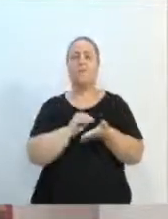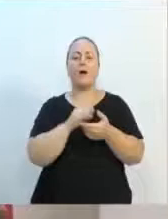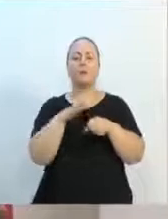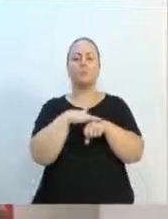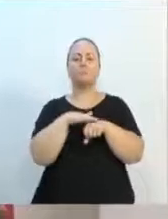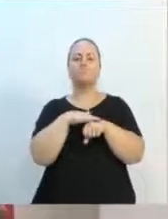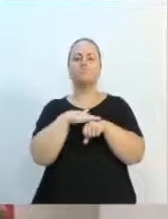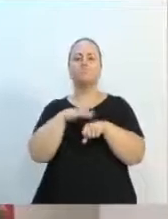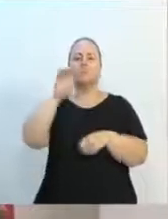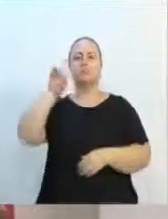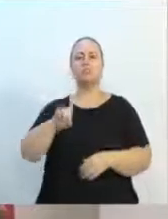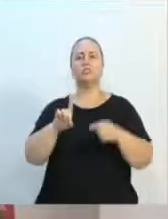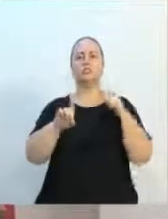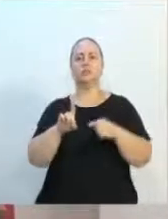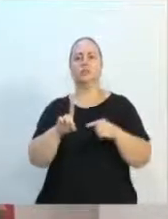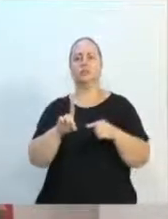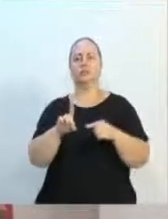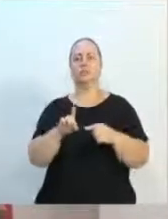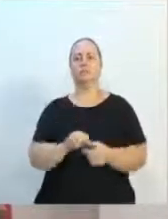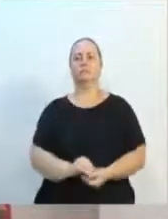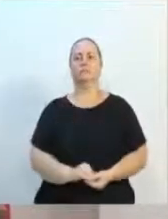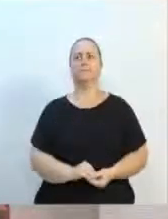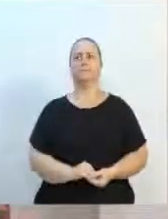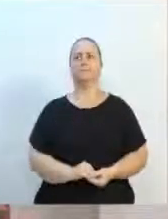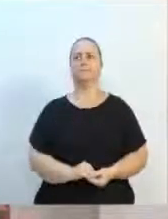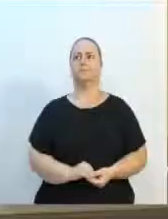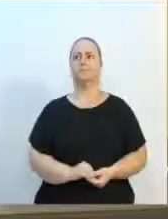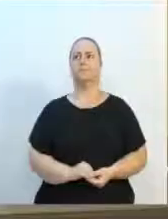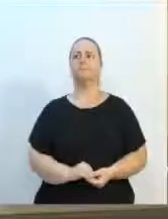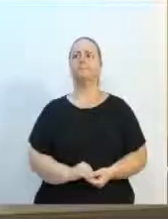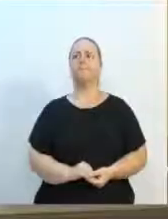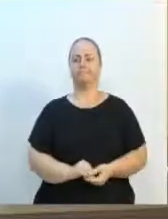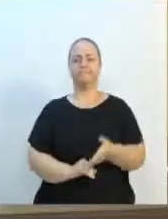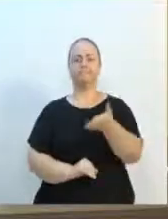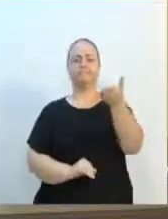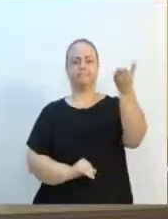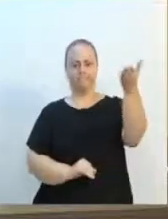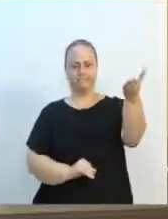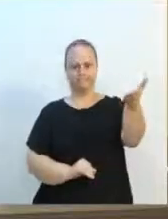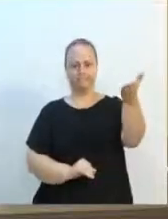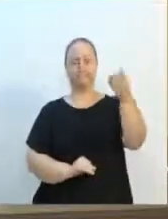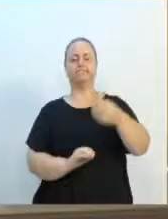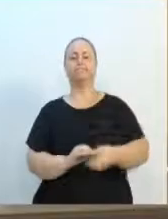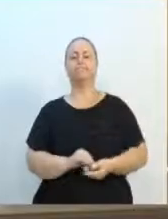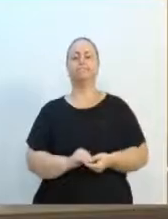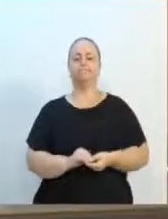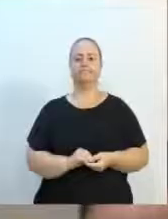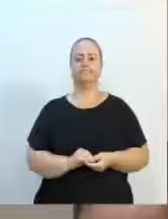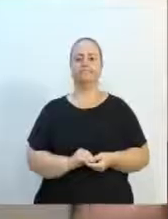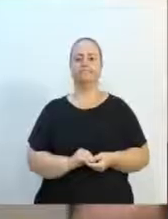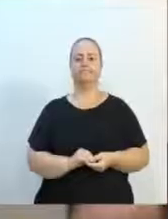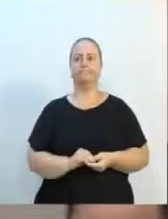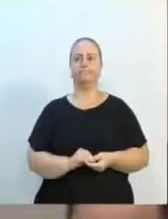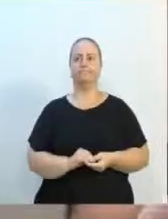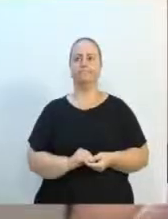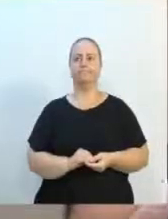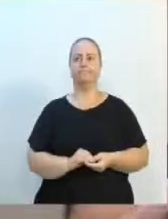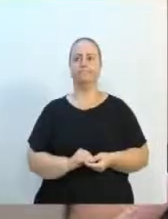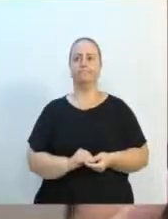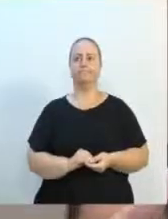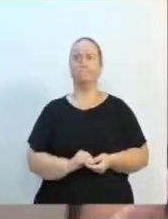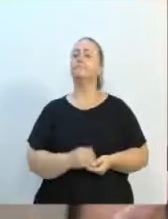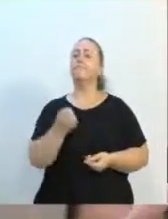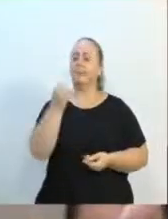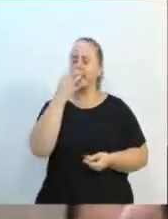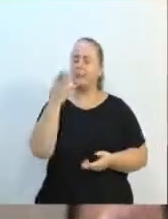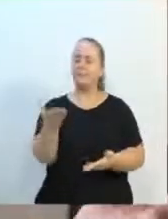diretores, com a comunidade escolar. Concedo à parte. Com autorização do orador, ou assim a parte, vereador Gilson. Bem-vindo, vereador